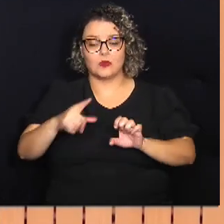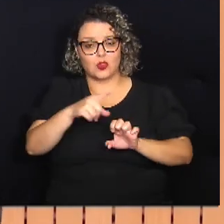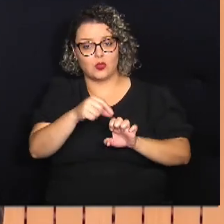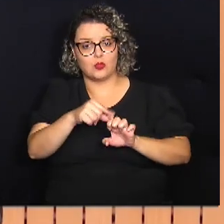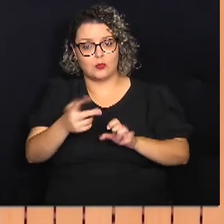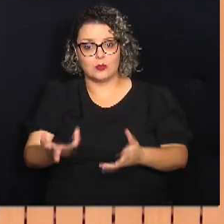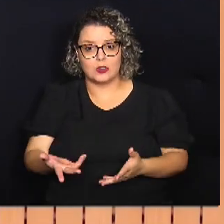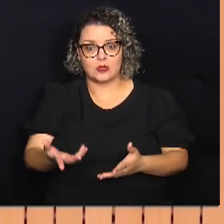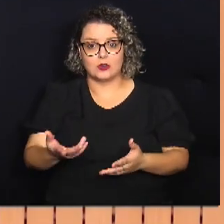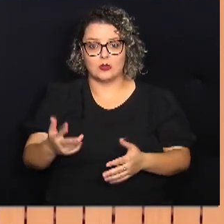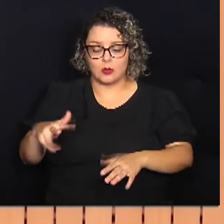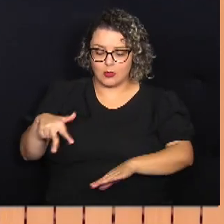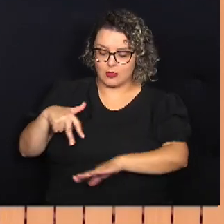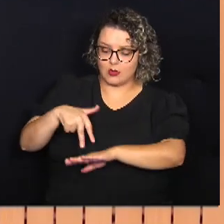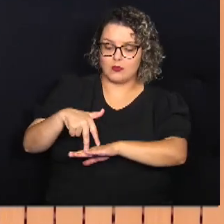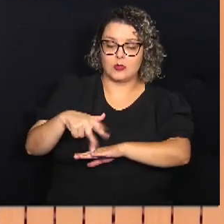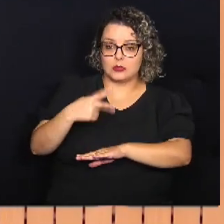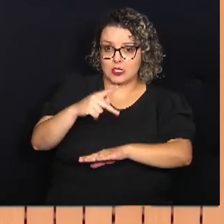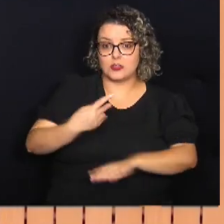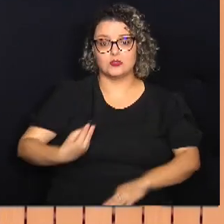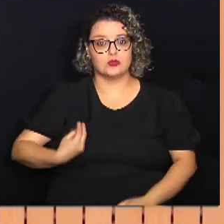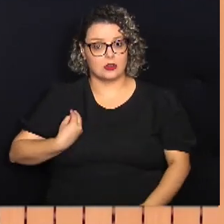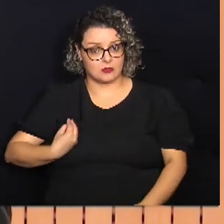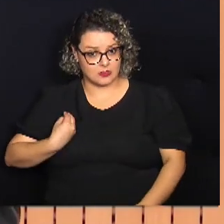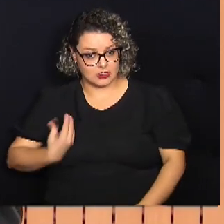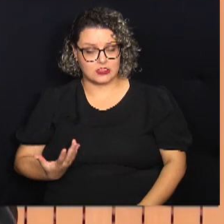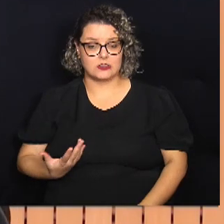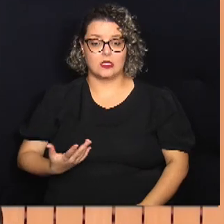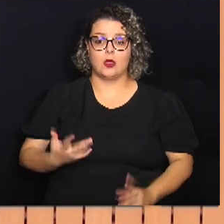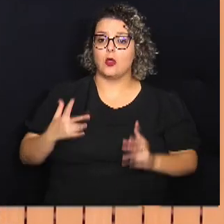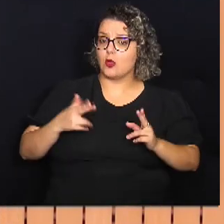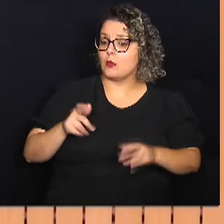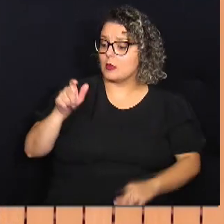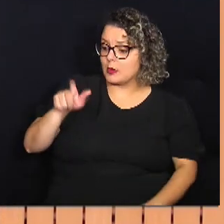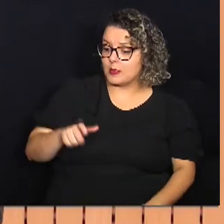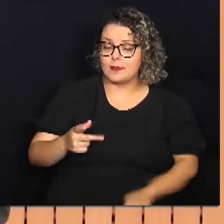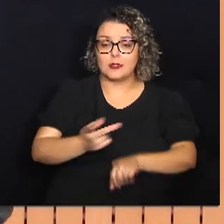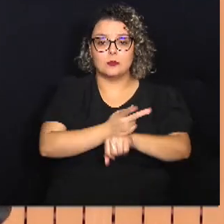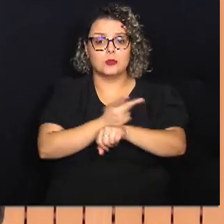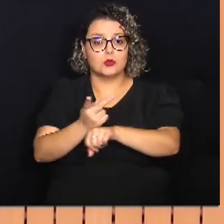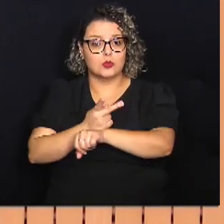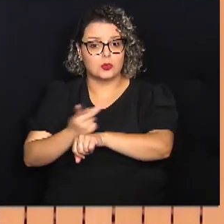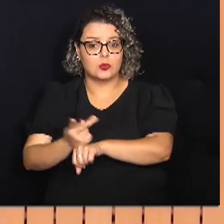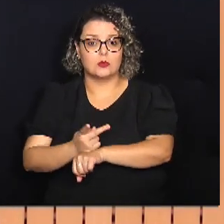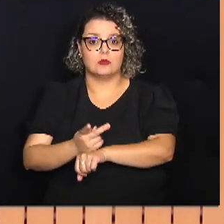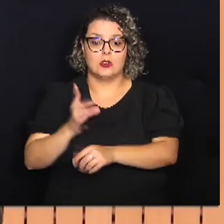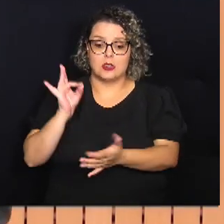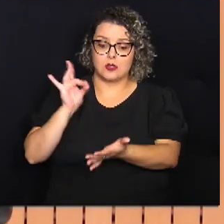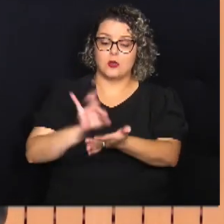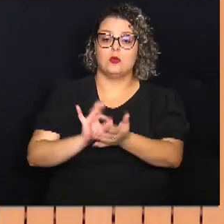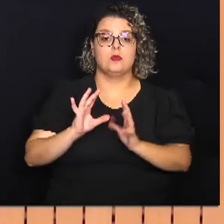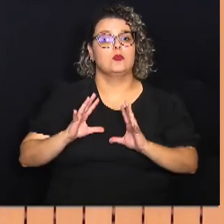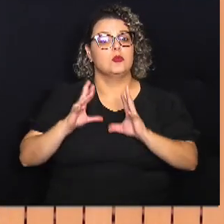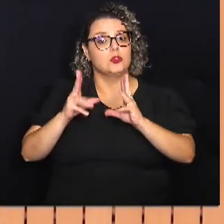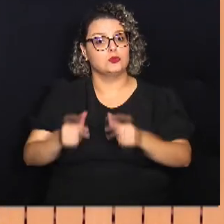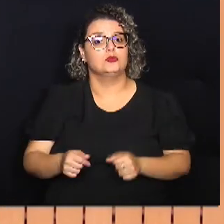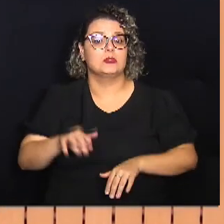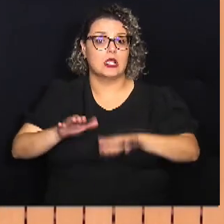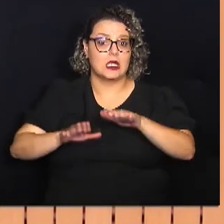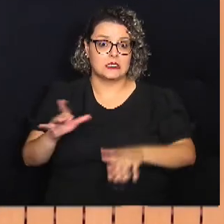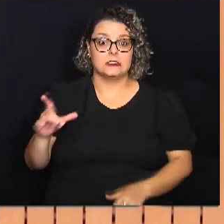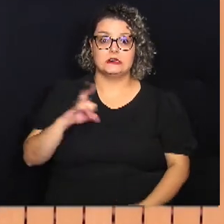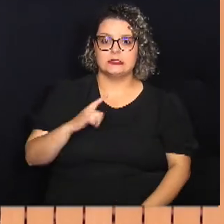como protagonista da sua vida, como uma pessoa que está buscando realizar aquilo que muitas vezes existe na